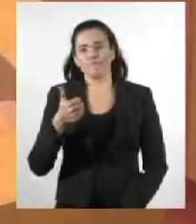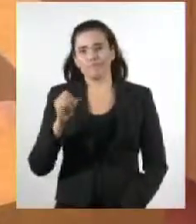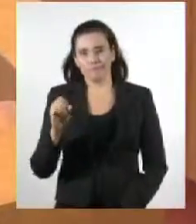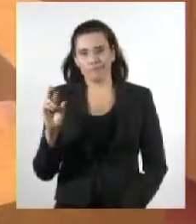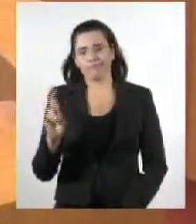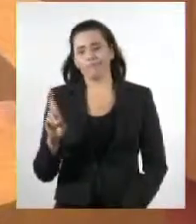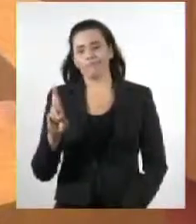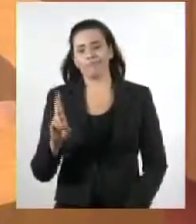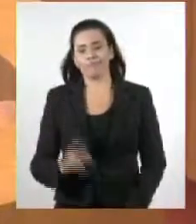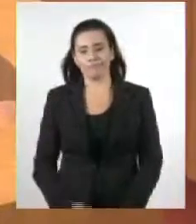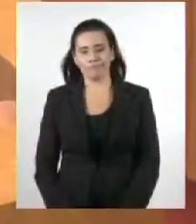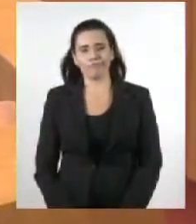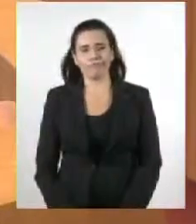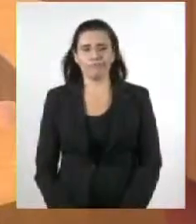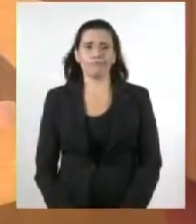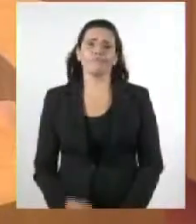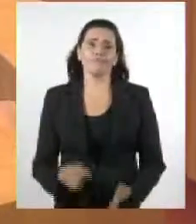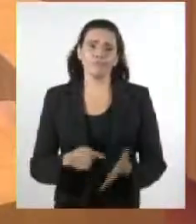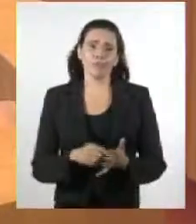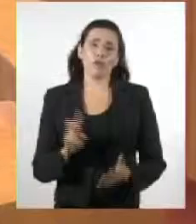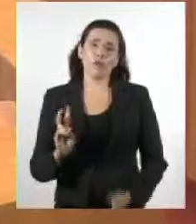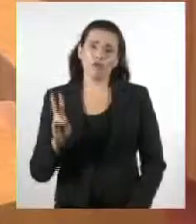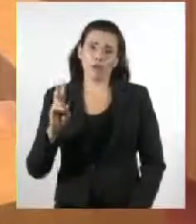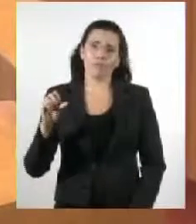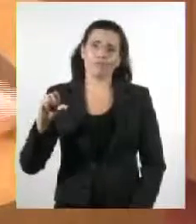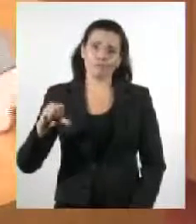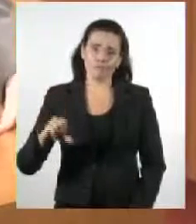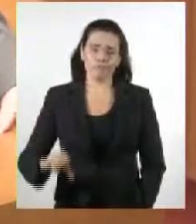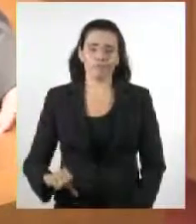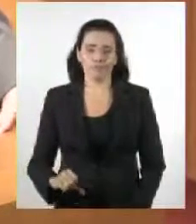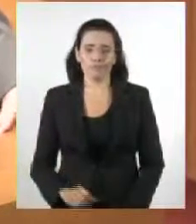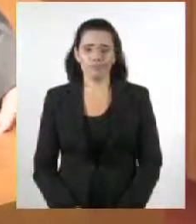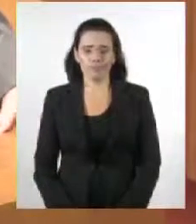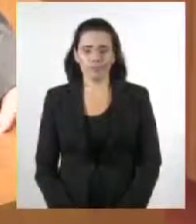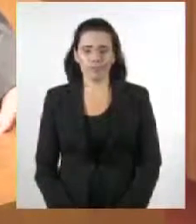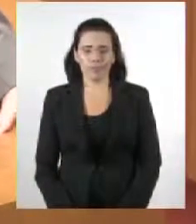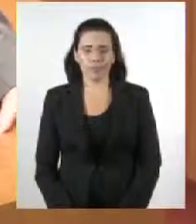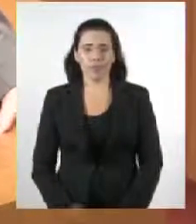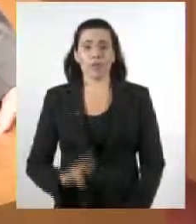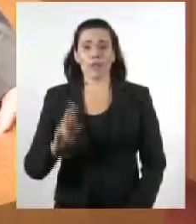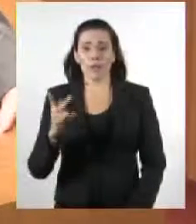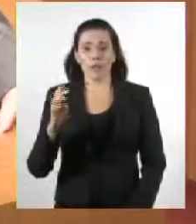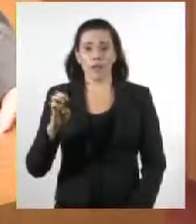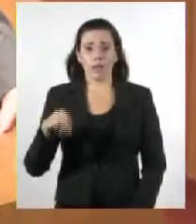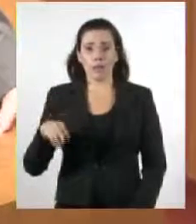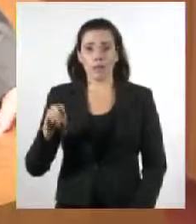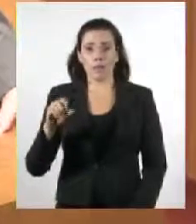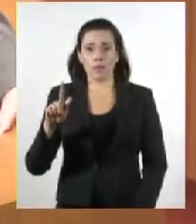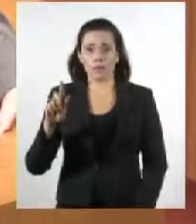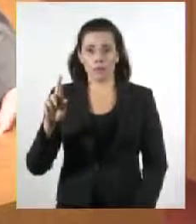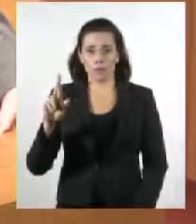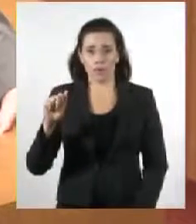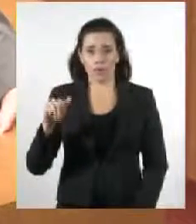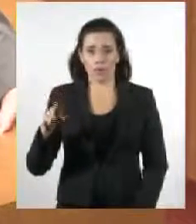é baixa a remuneração, é de R$48. Um hemograma completo pela tabela SUS,